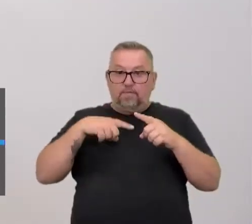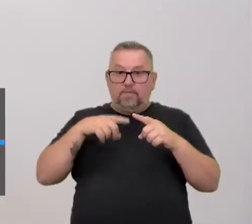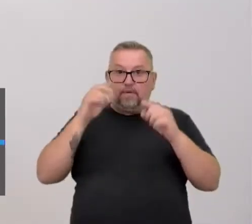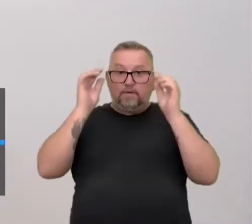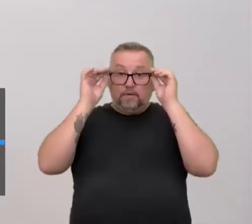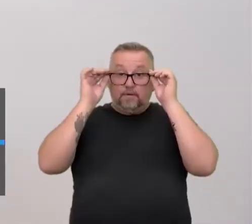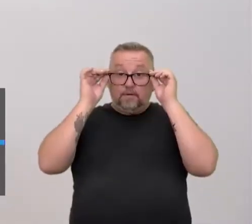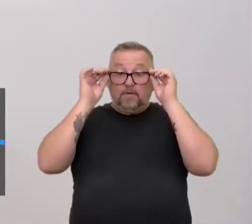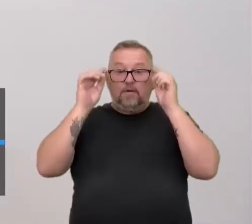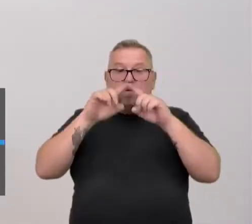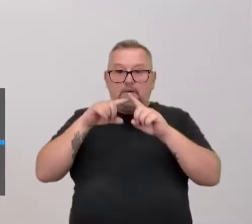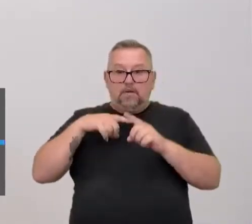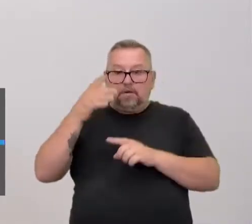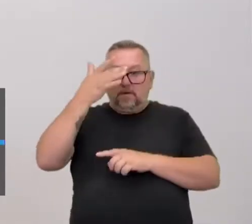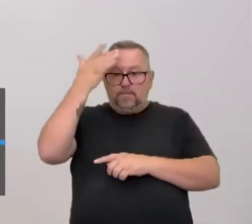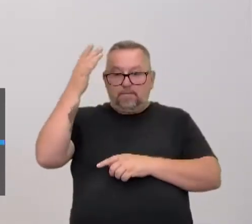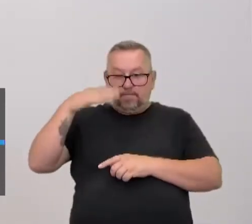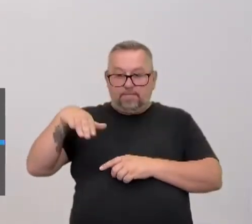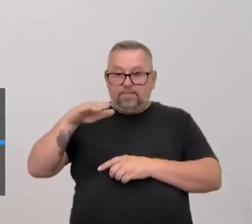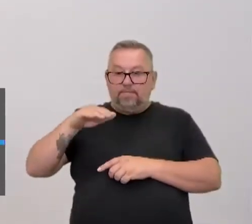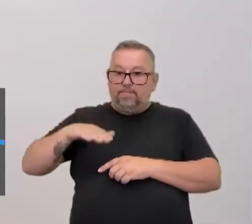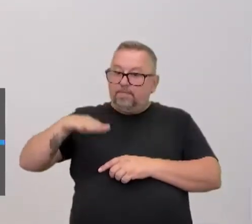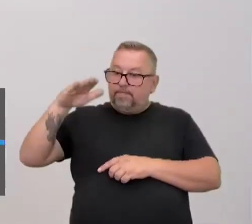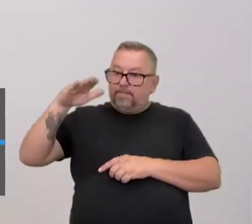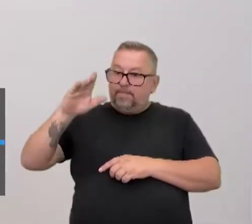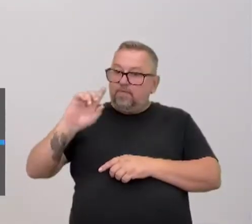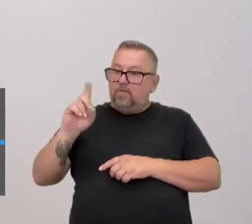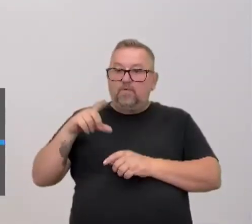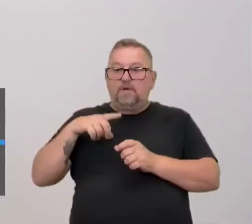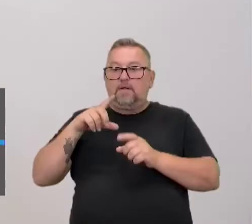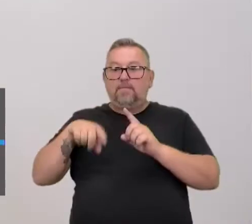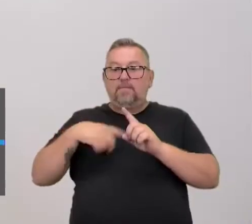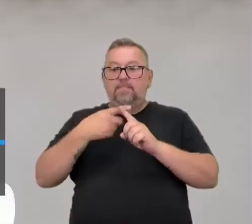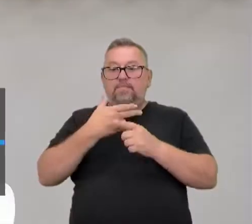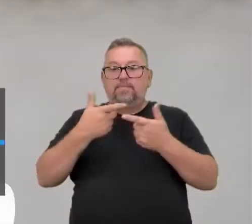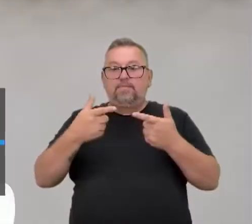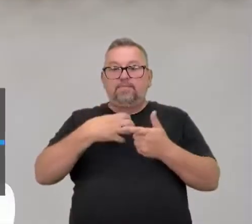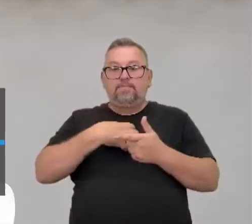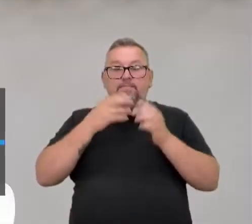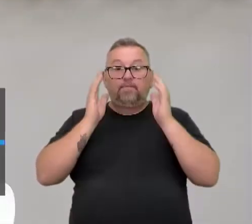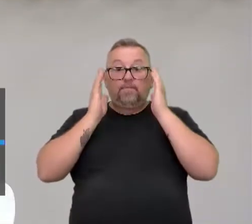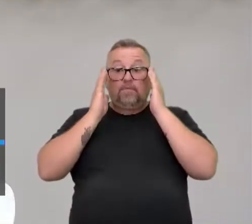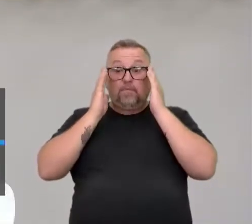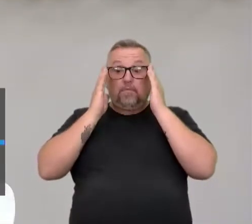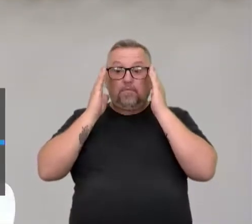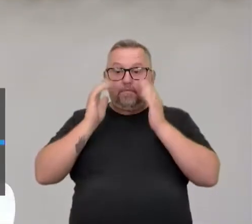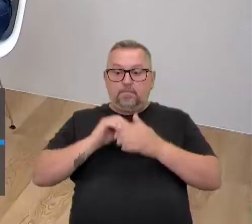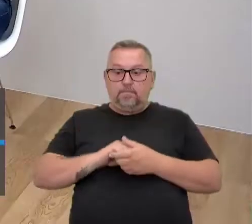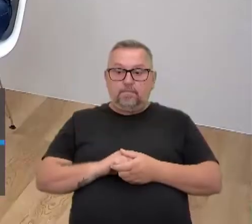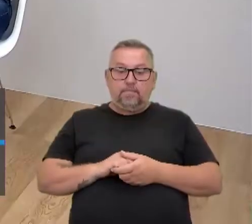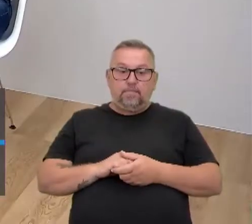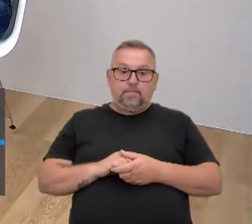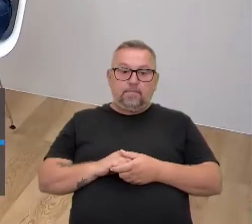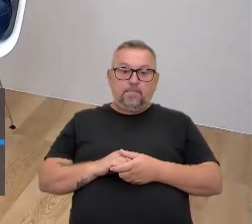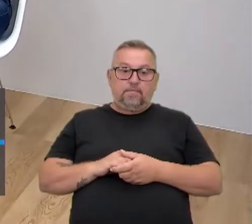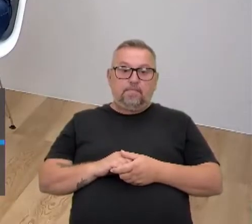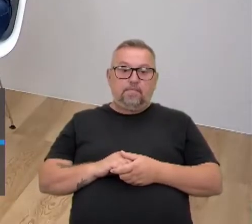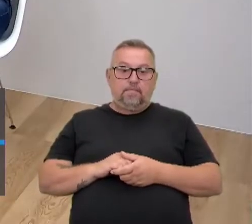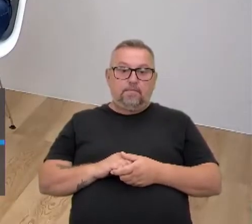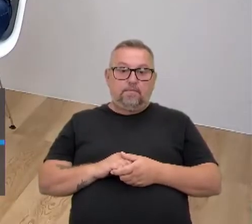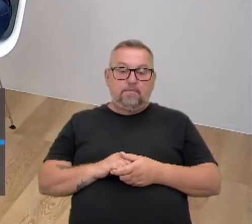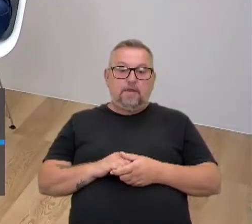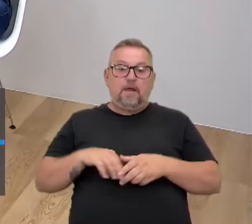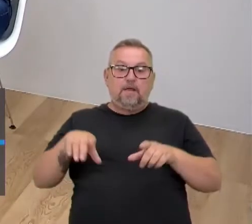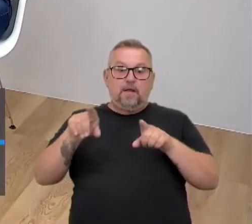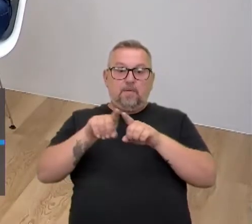geração crescendo agora que já não cresce mais com esse tipo de coisa. Sim. Né? E aí,